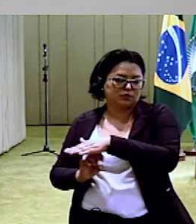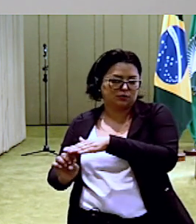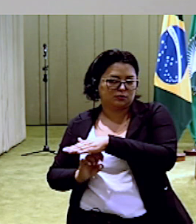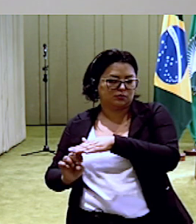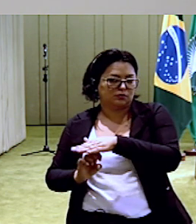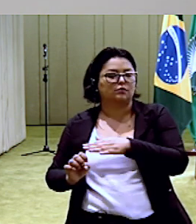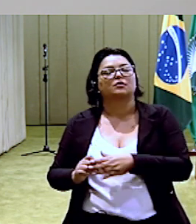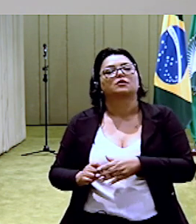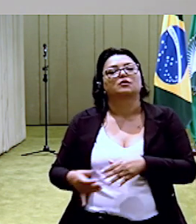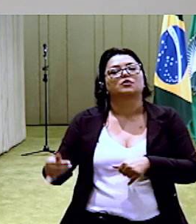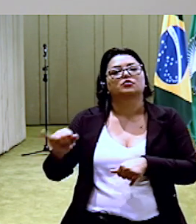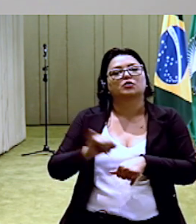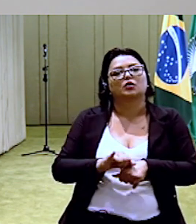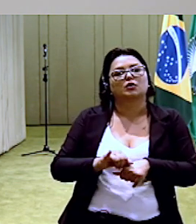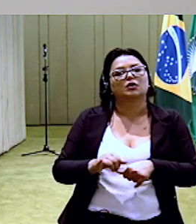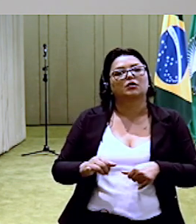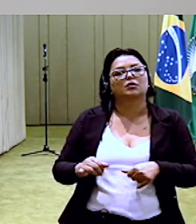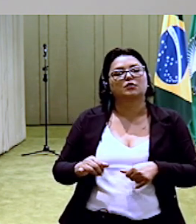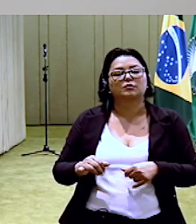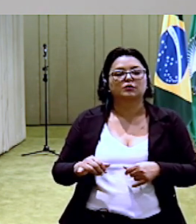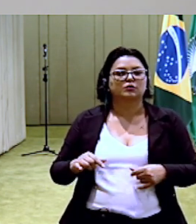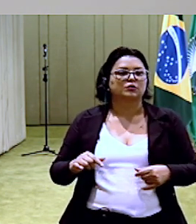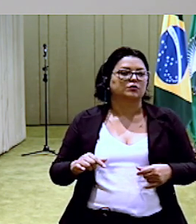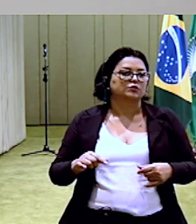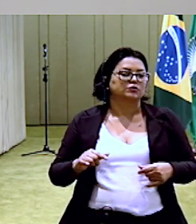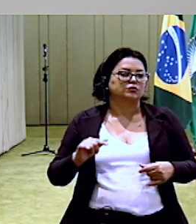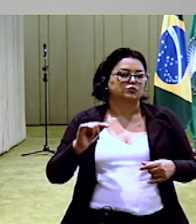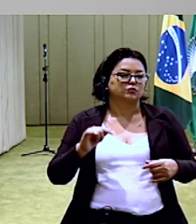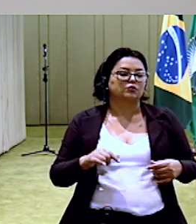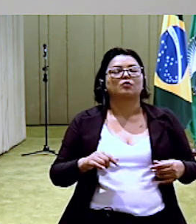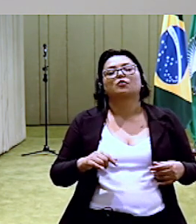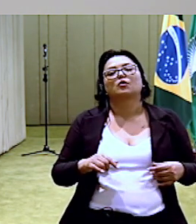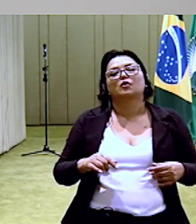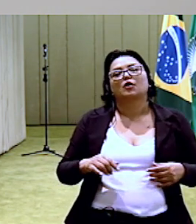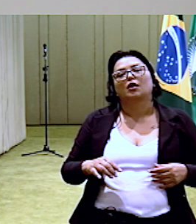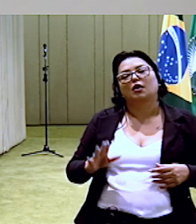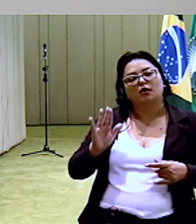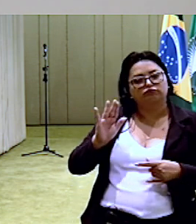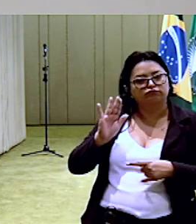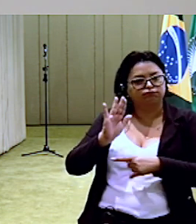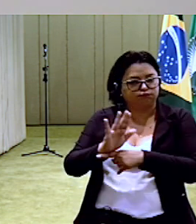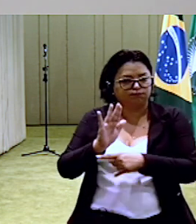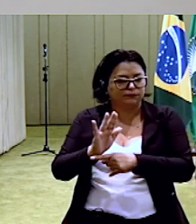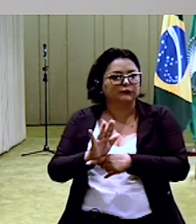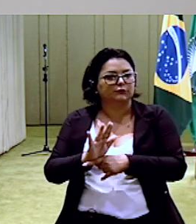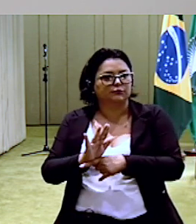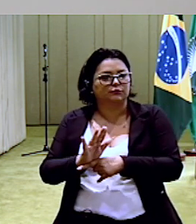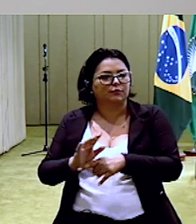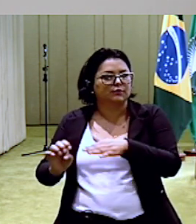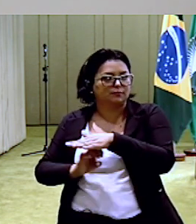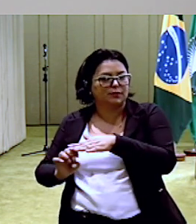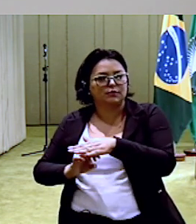gente colocou pontos a mais na seleção dessas empresas que vão ser mentoradas. É um processo, obviamente, de chamada pública e de